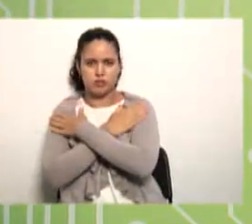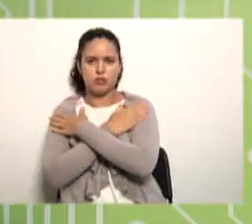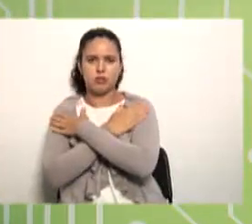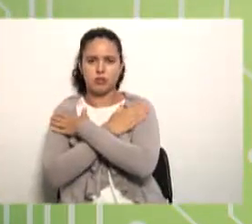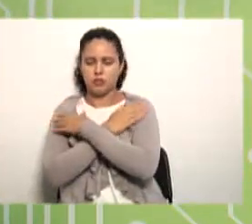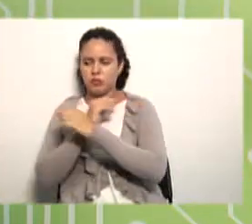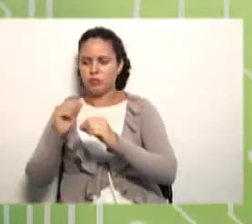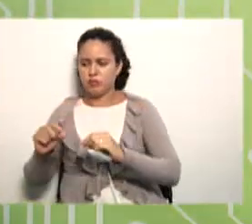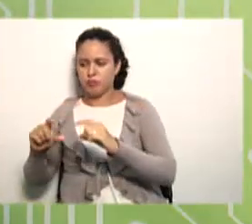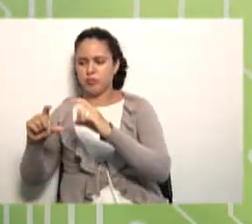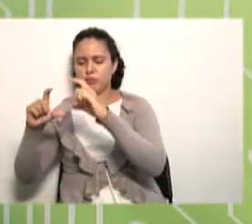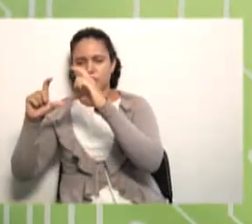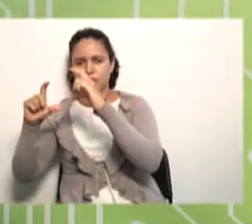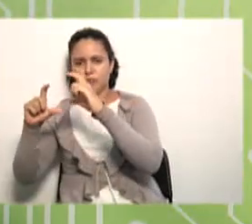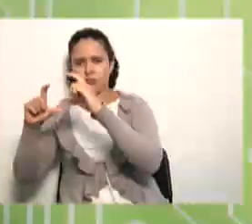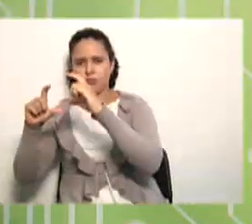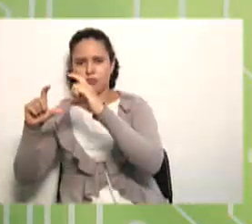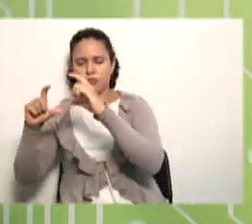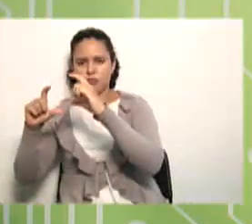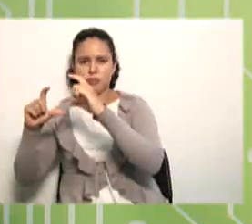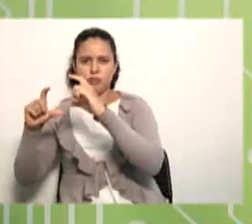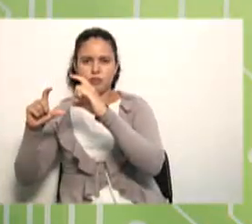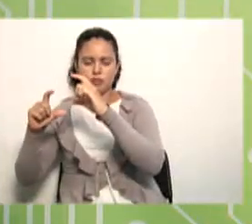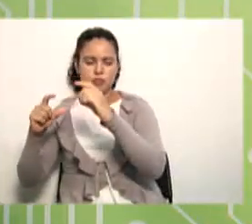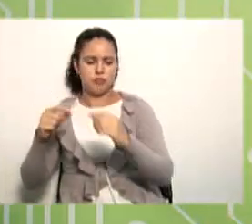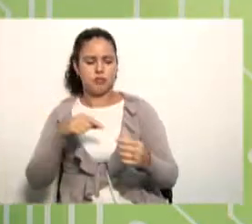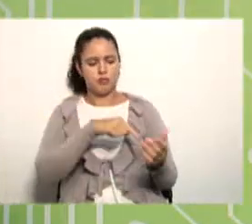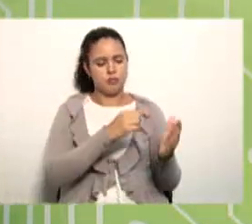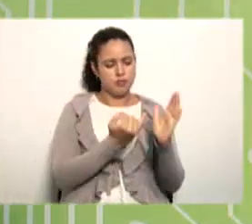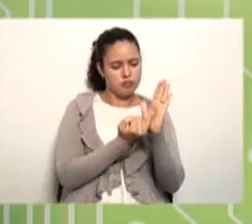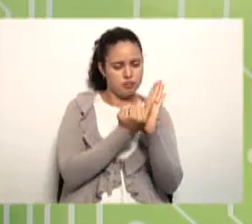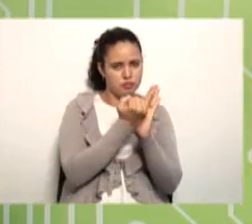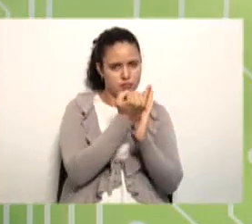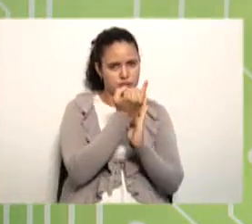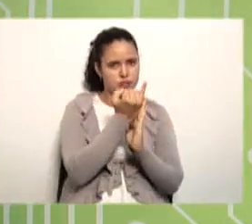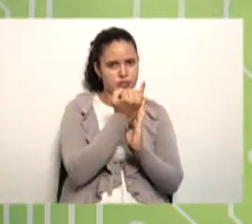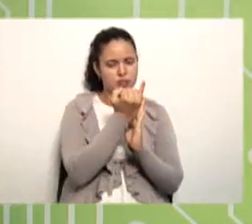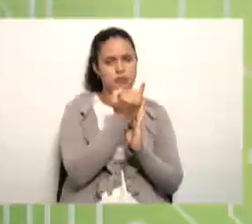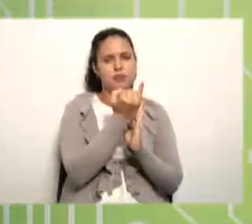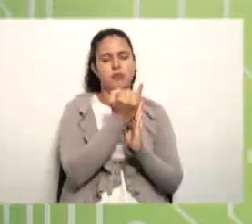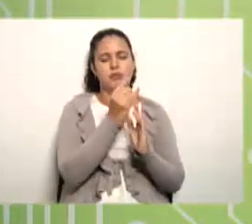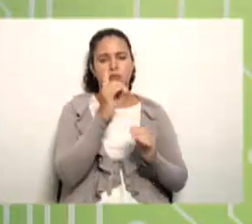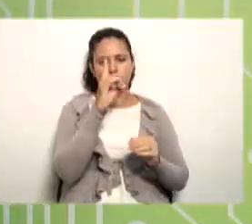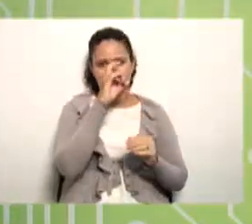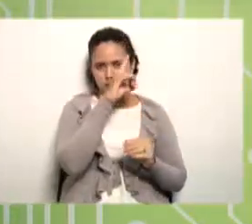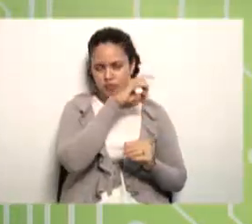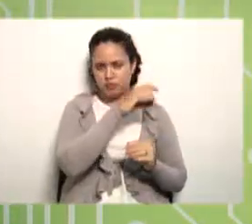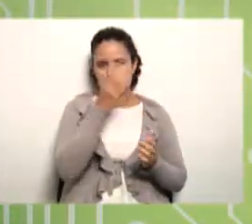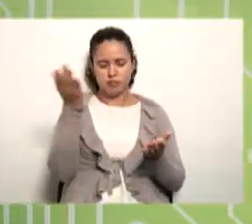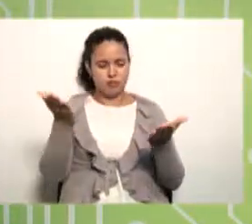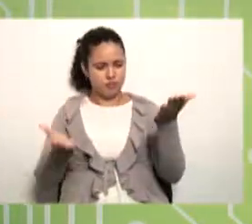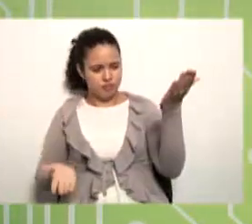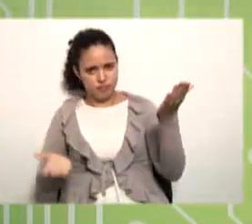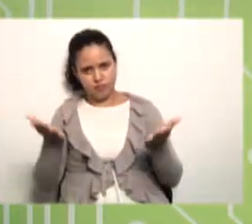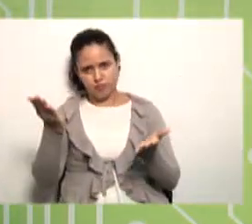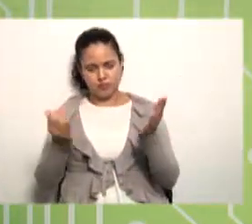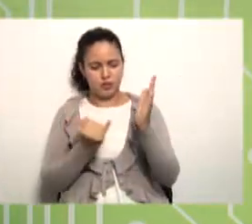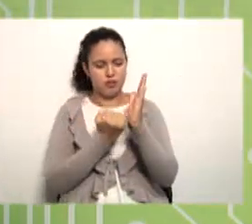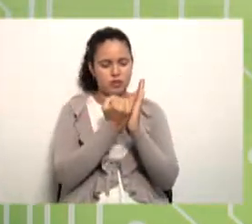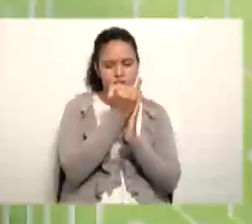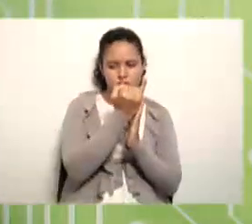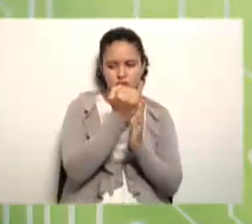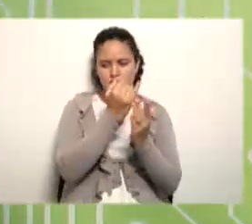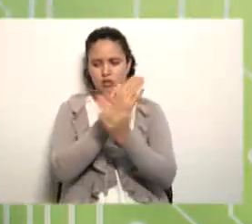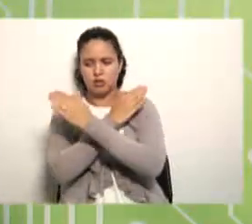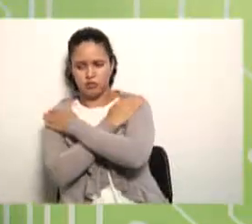inflação, que está caindo, mas eu estou criando o problema do desemprego, que está subindo. E pelo contrário, quando sobe a inflação, normalmente cai o desemprego.